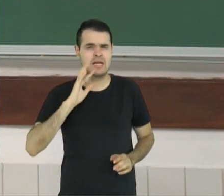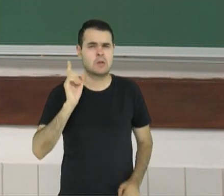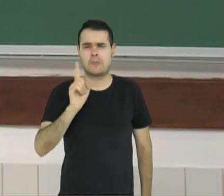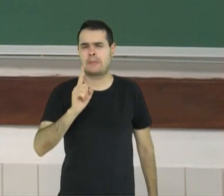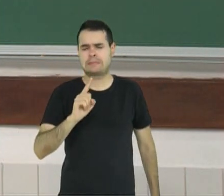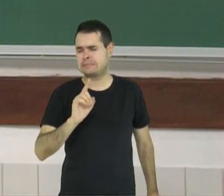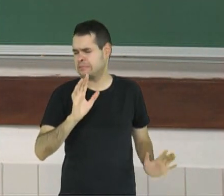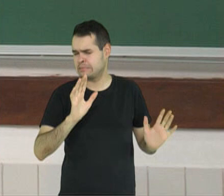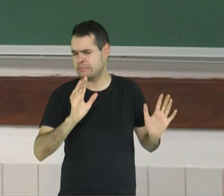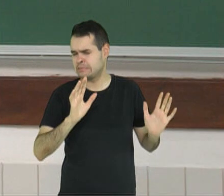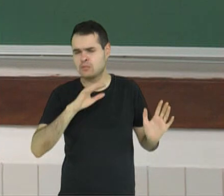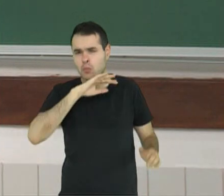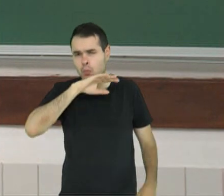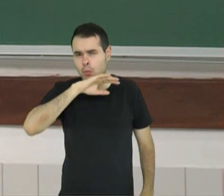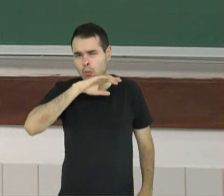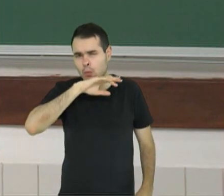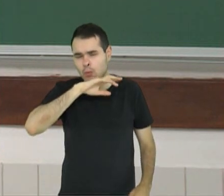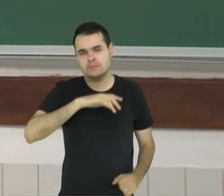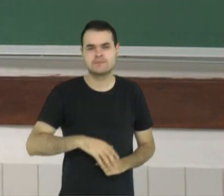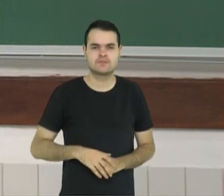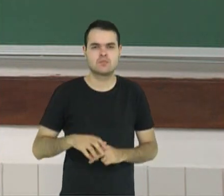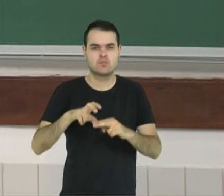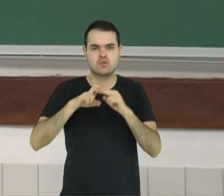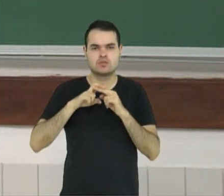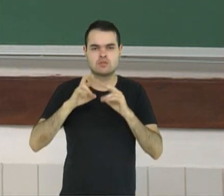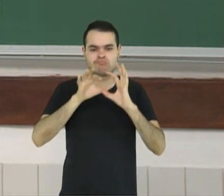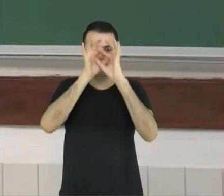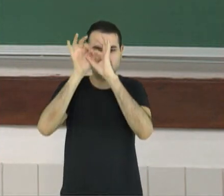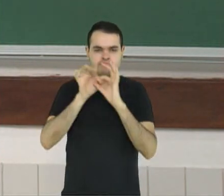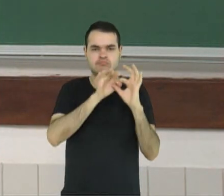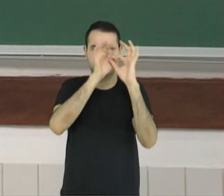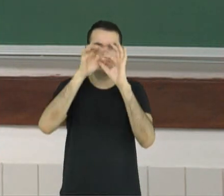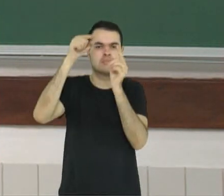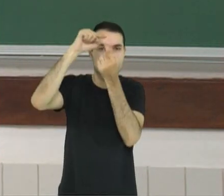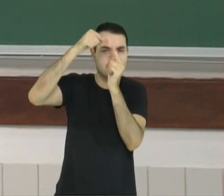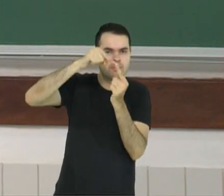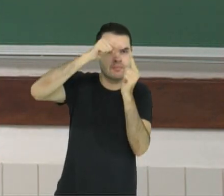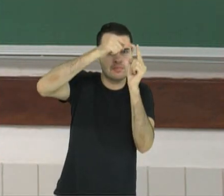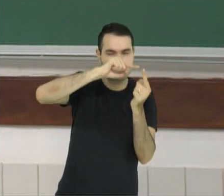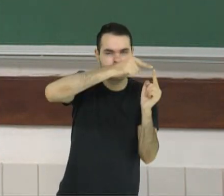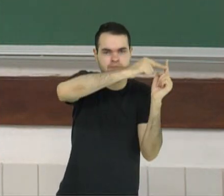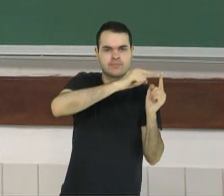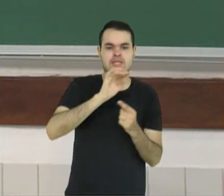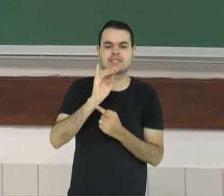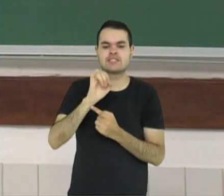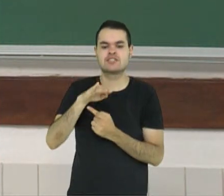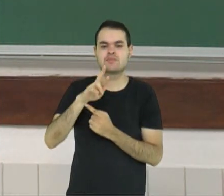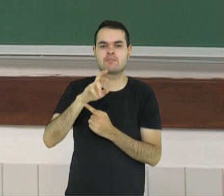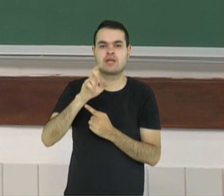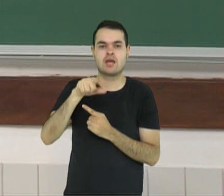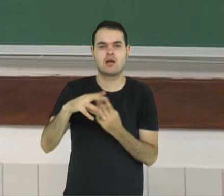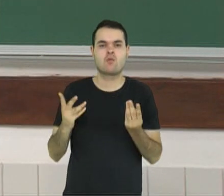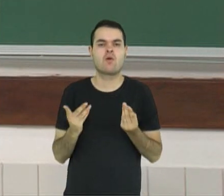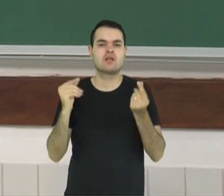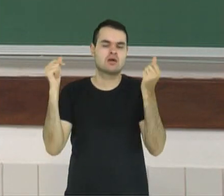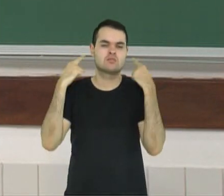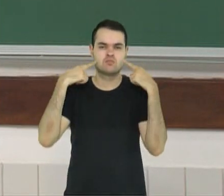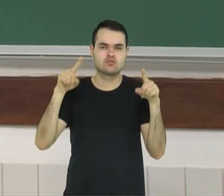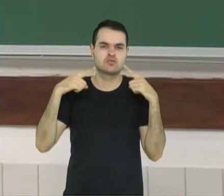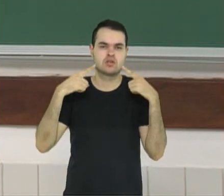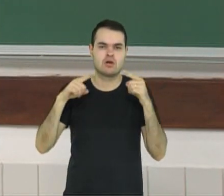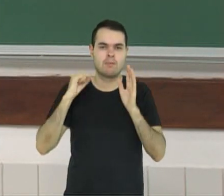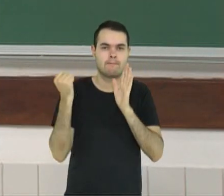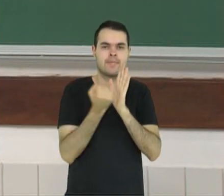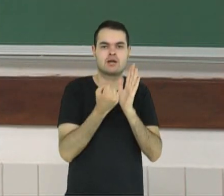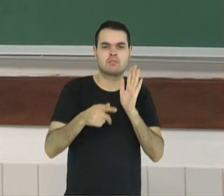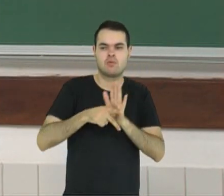música desafinada. Então, aqui existe a harmonia quando tudo está bem afinadinho. O uso do timbre. Timbre, nunca esqueçam, timbre é a marca